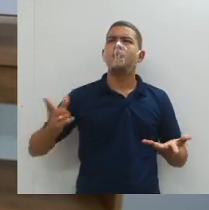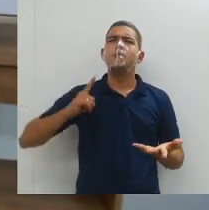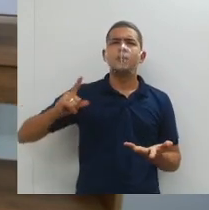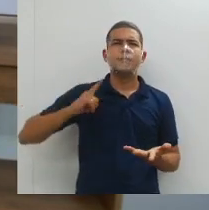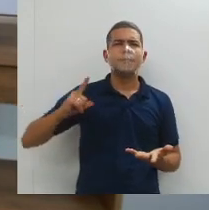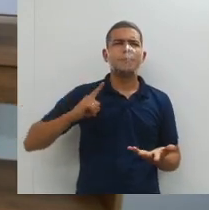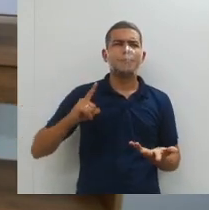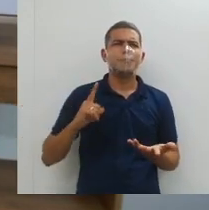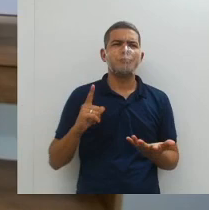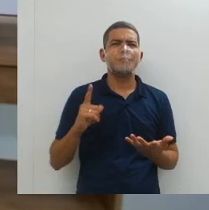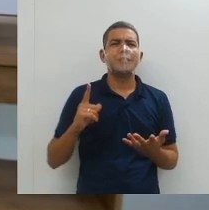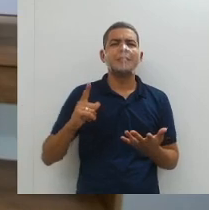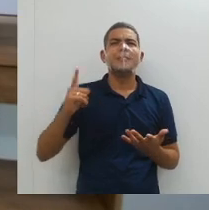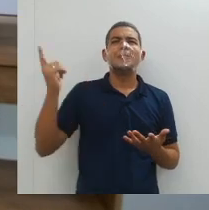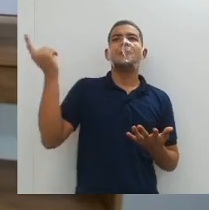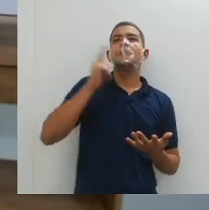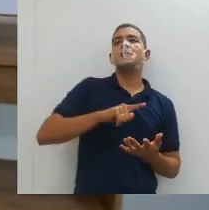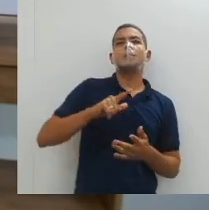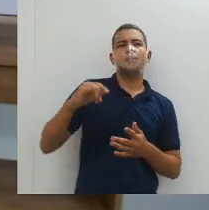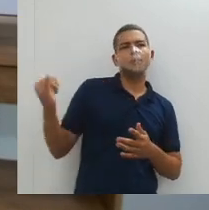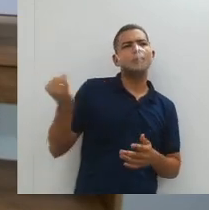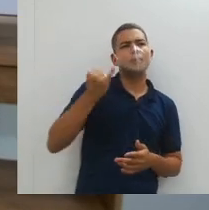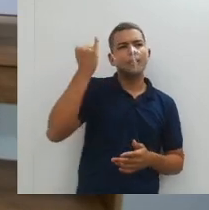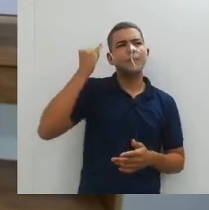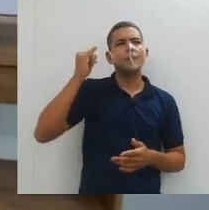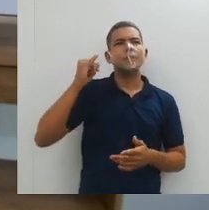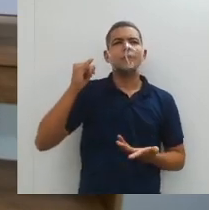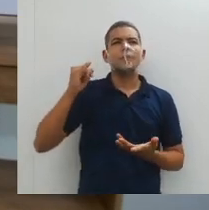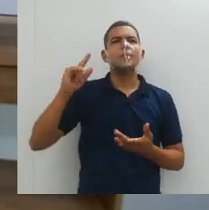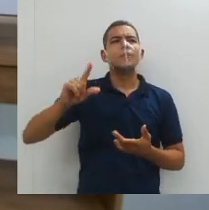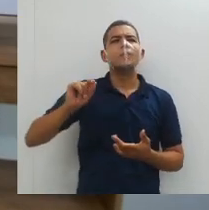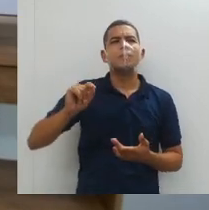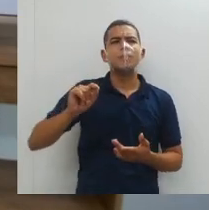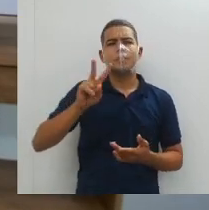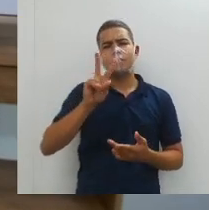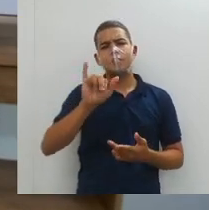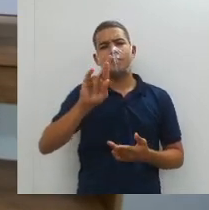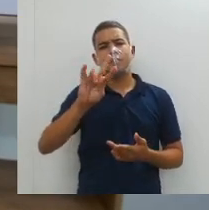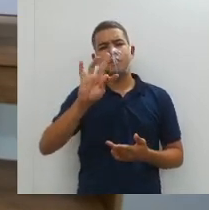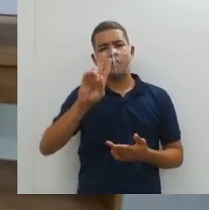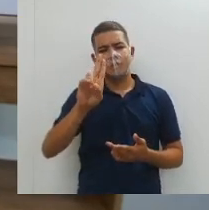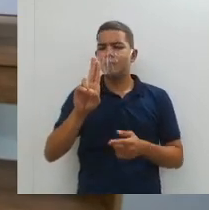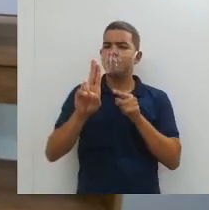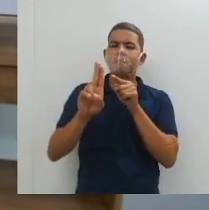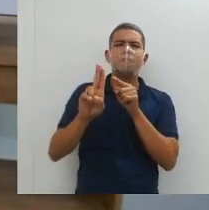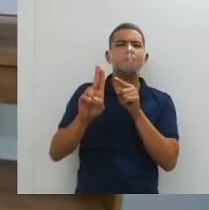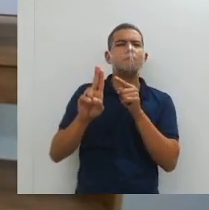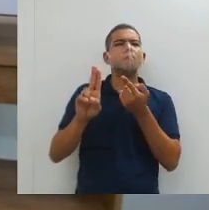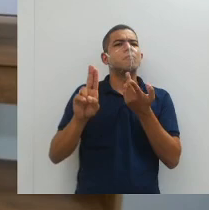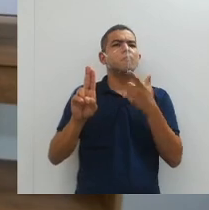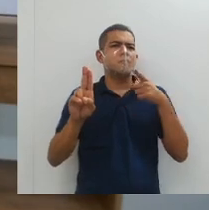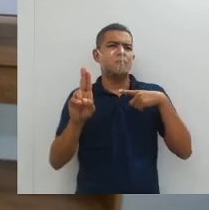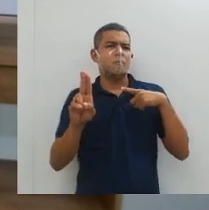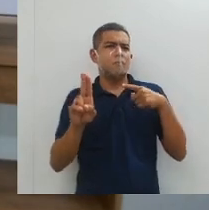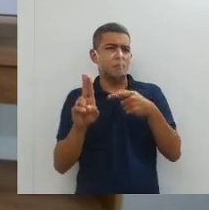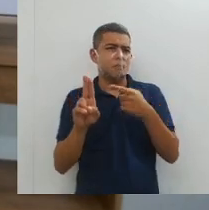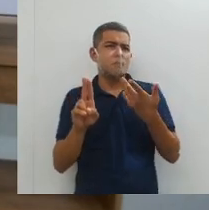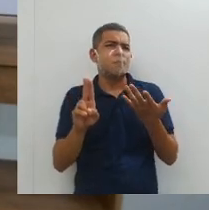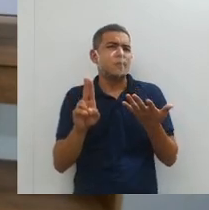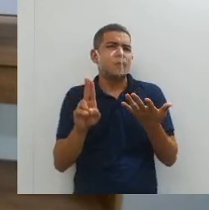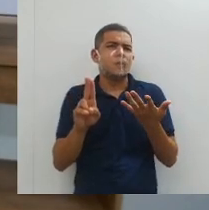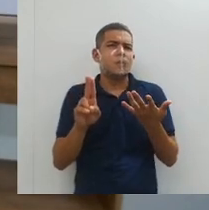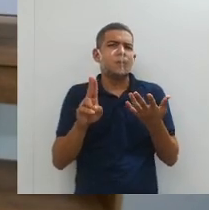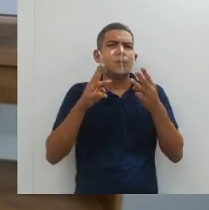que vai ganhar importância é a virtude. E para a virtude, não é? Para